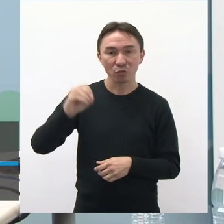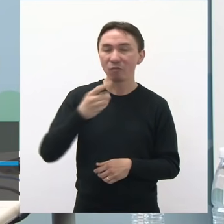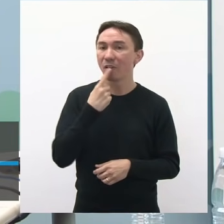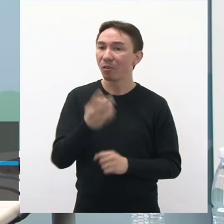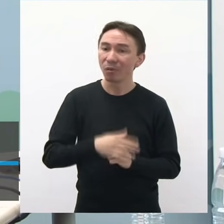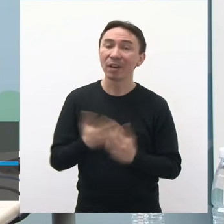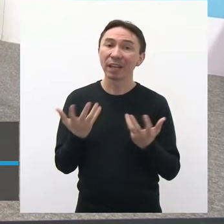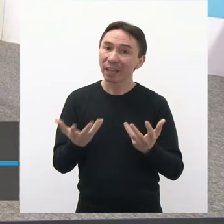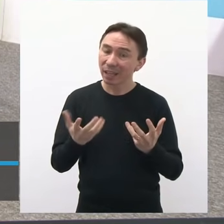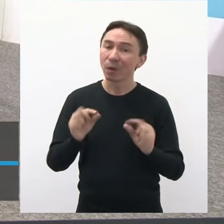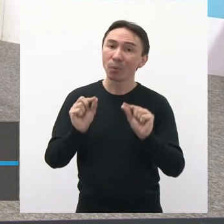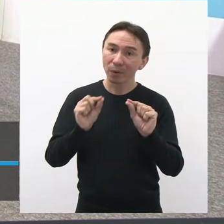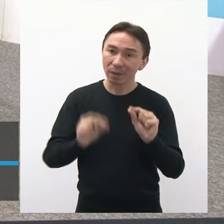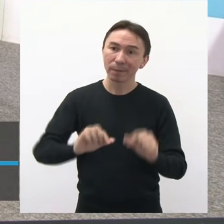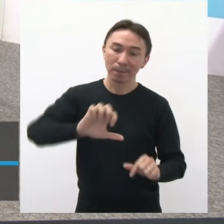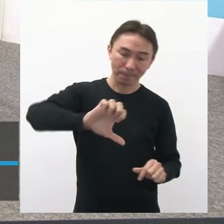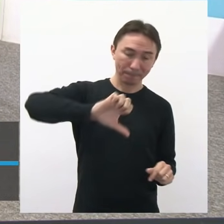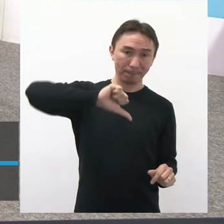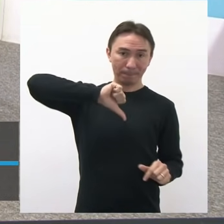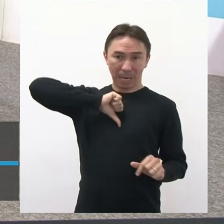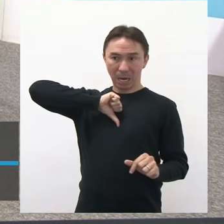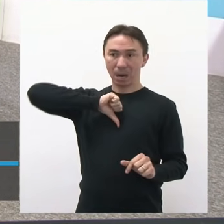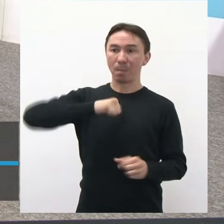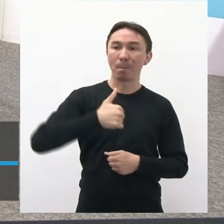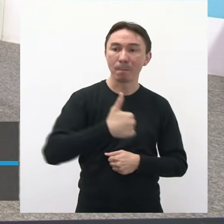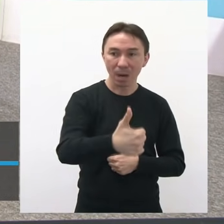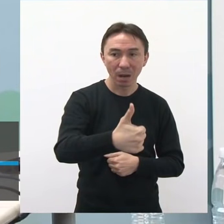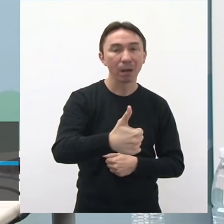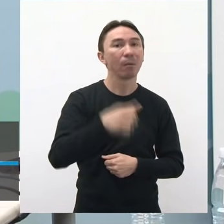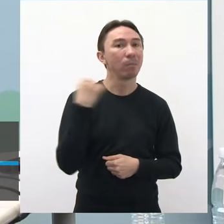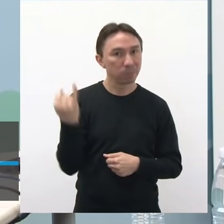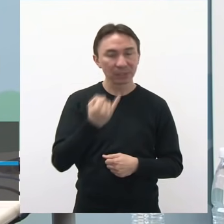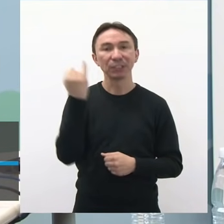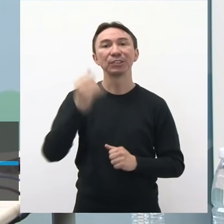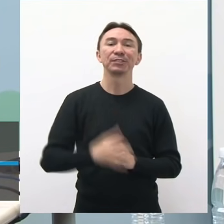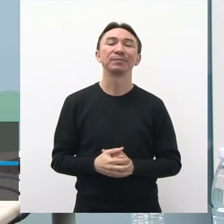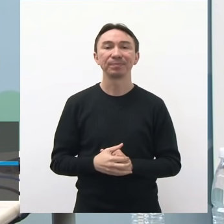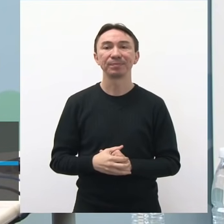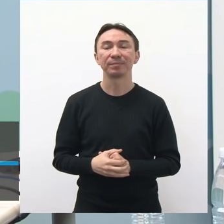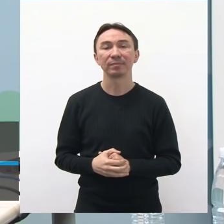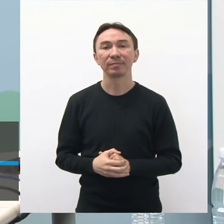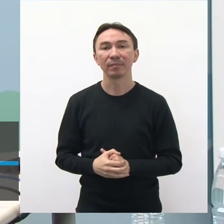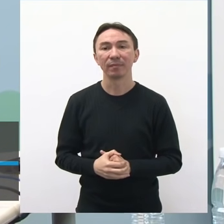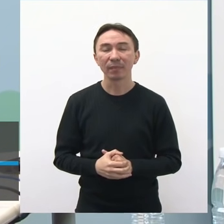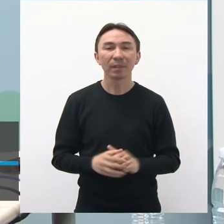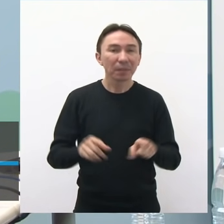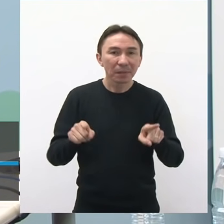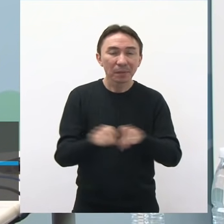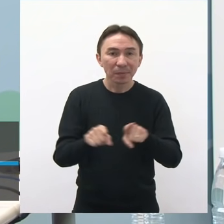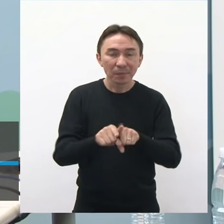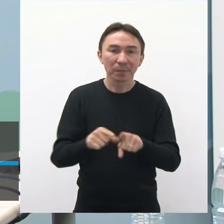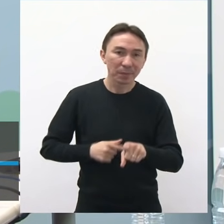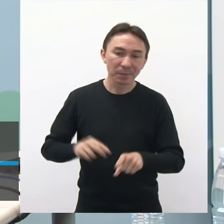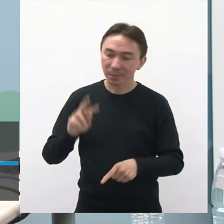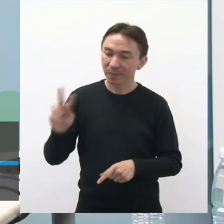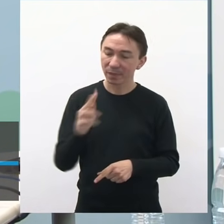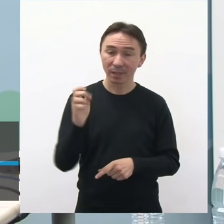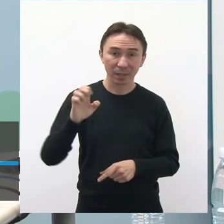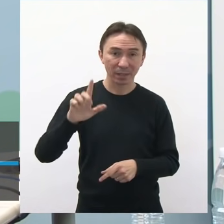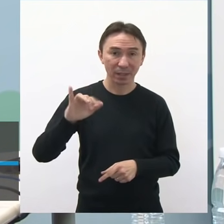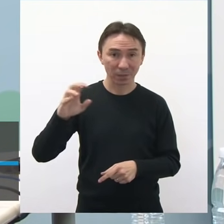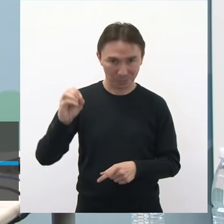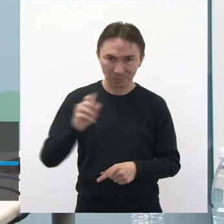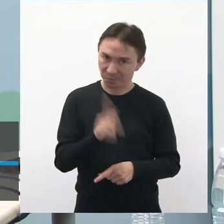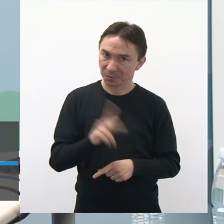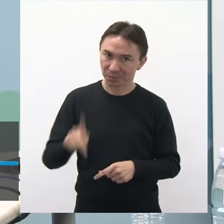resiliente. É extremamente importante. Não todos é? Nós, professor Plínio. Todos uhum. nós. E ainda, o professor Hélio, ele disse assim, da